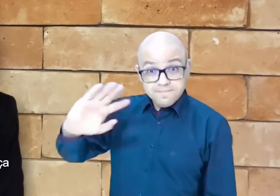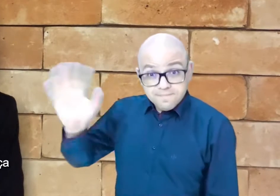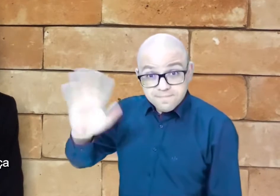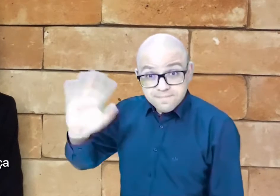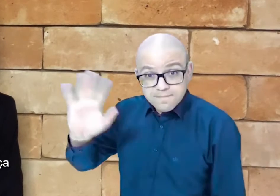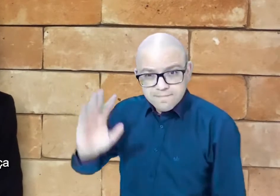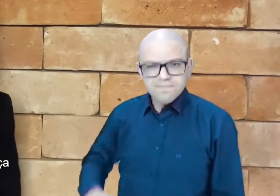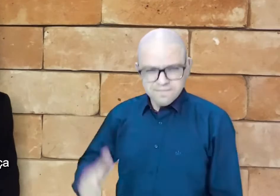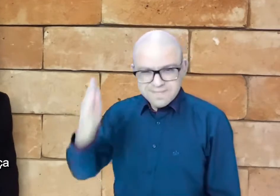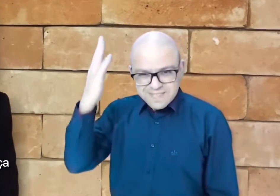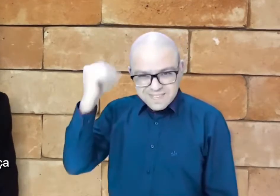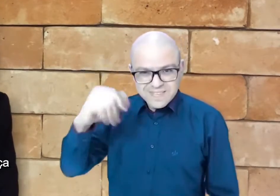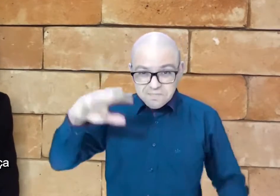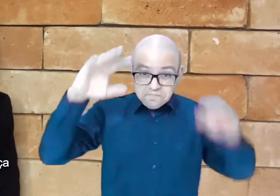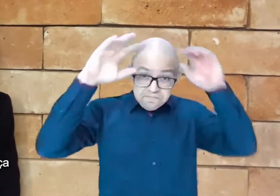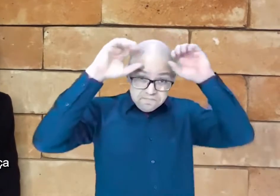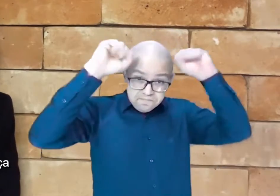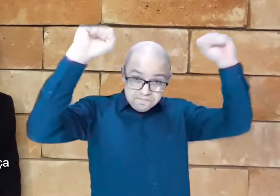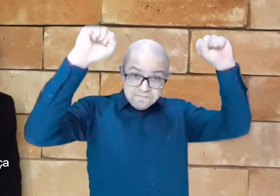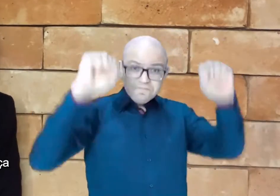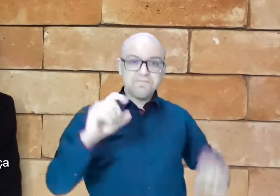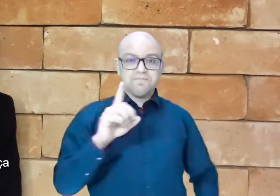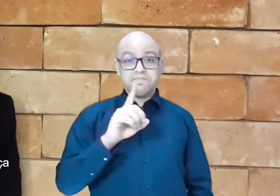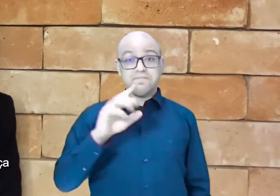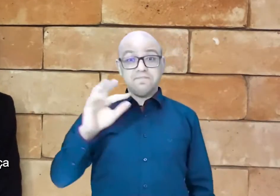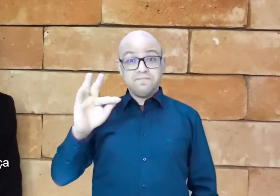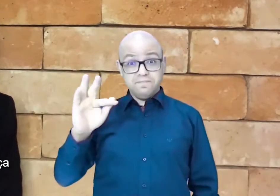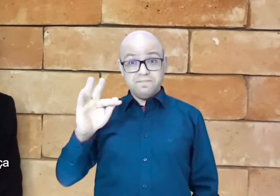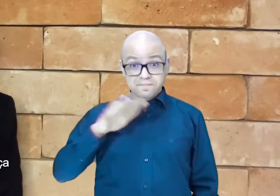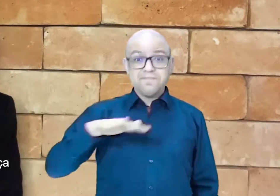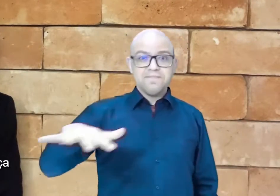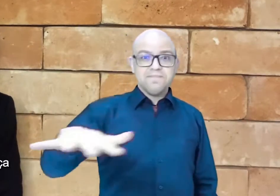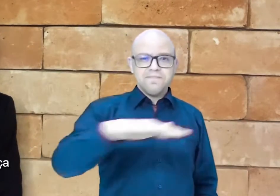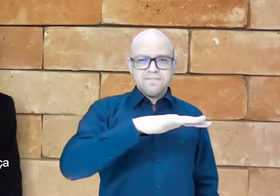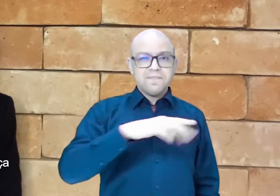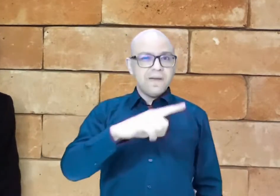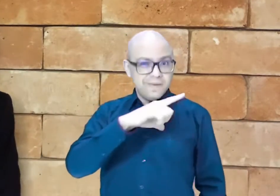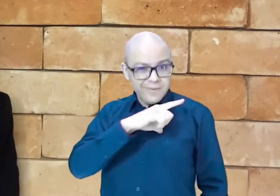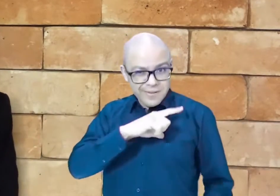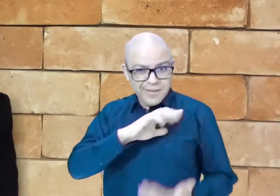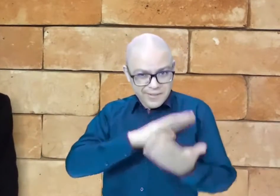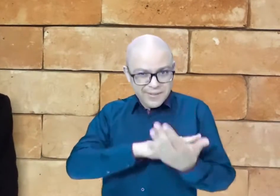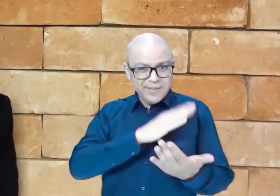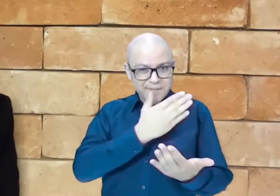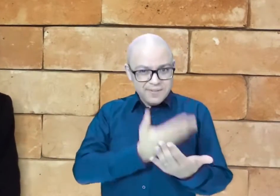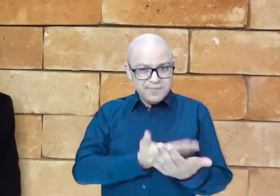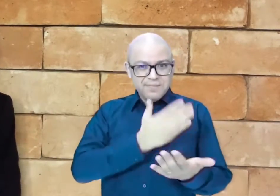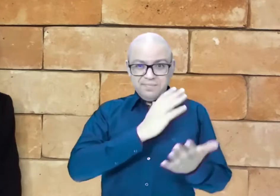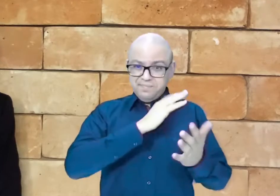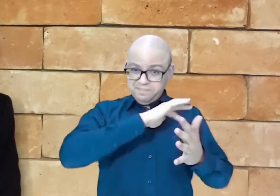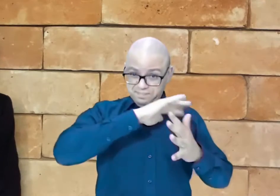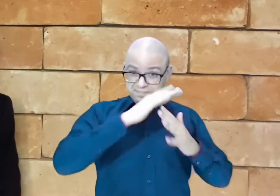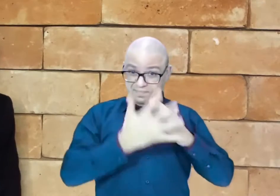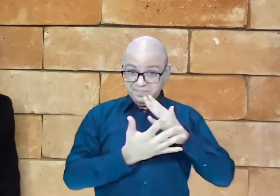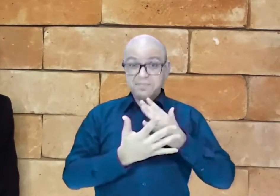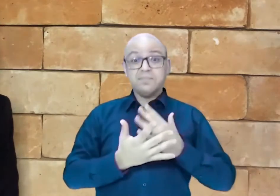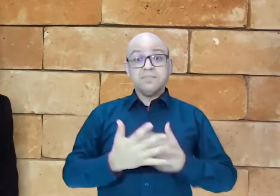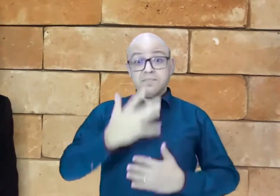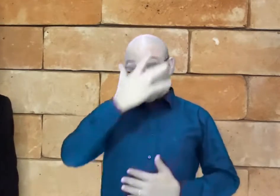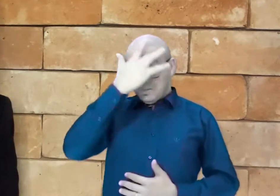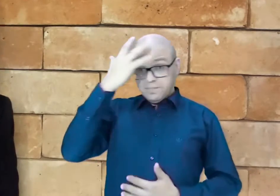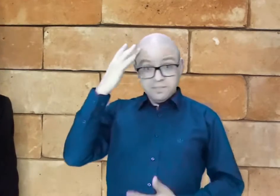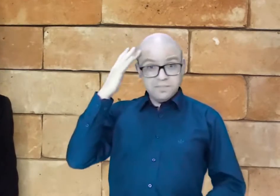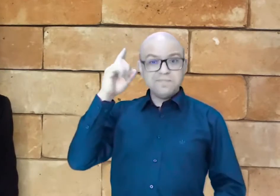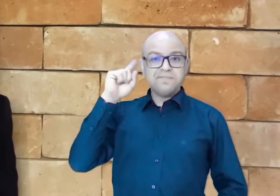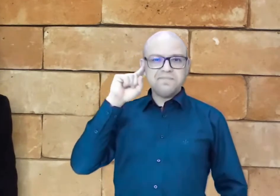Olá, você sabia que o Tribunal de Justiça do Distrito Federal e Territórios disponibiliza intérpretes de libras para